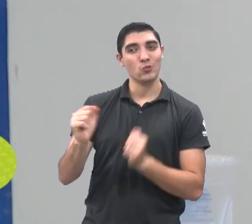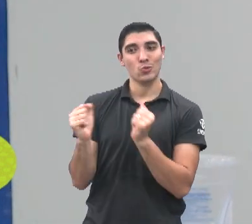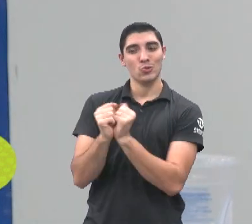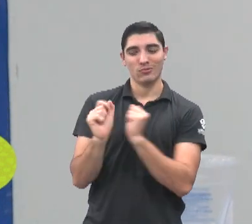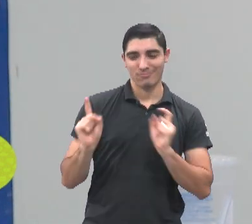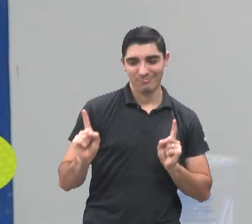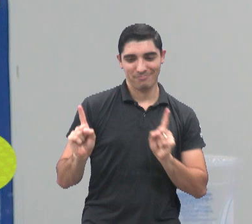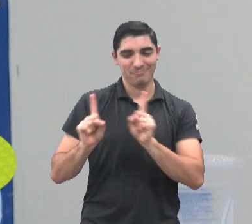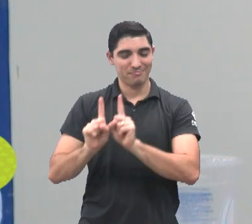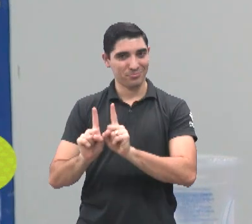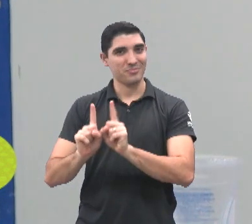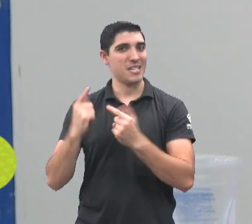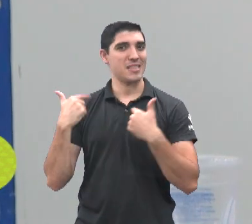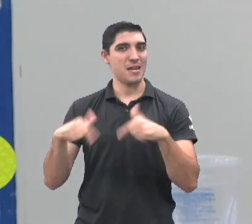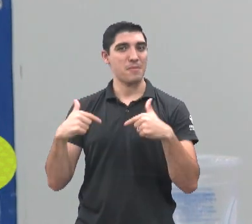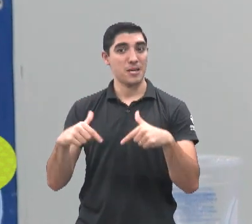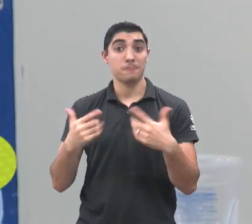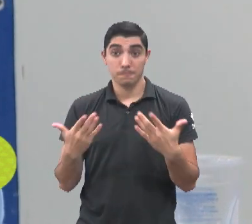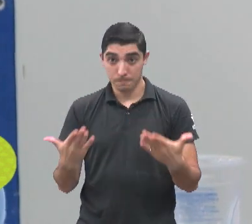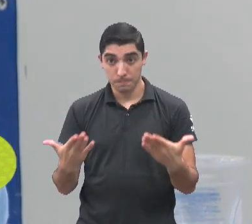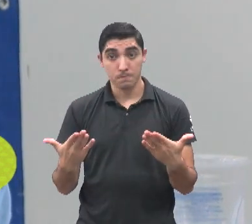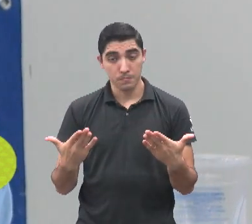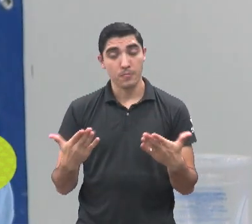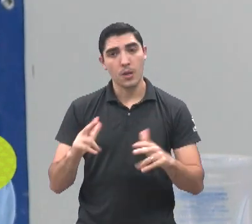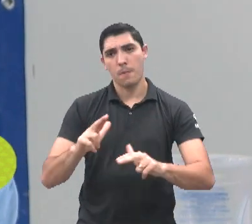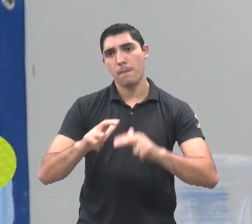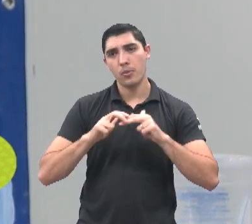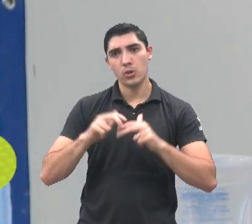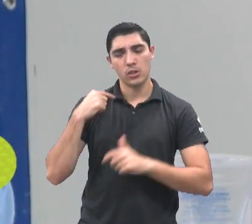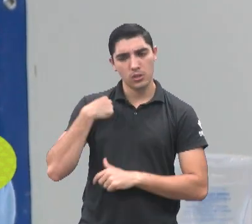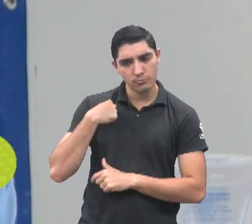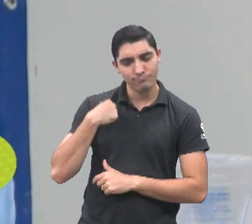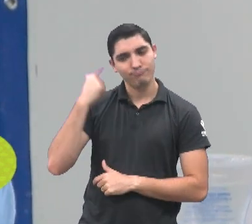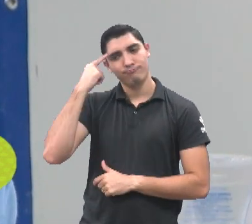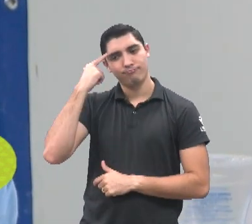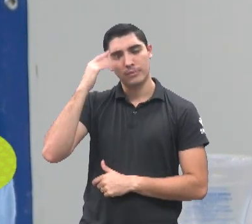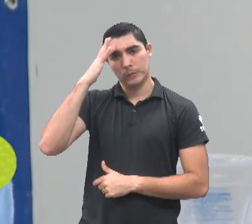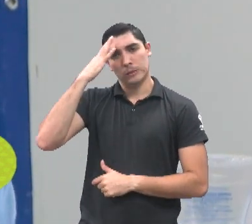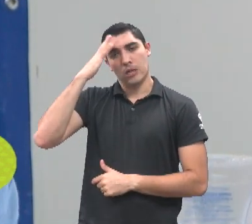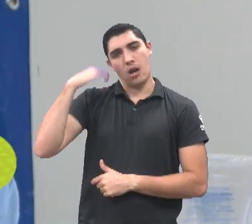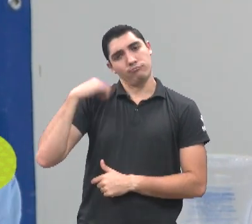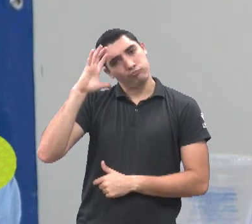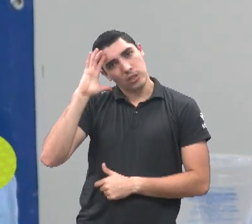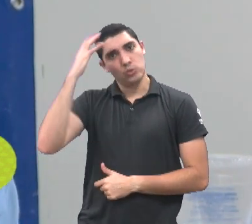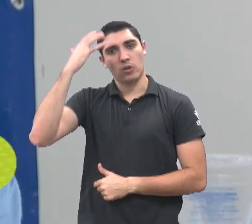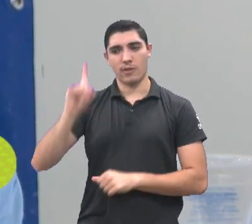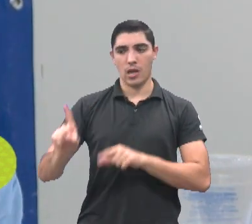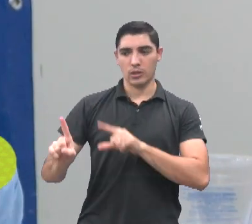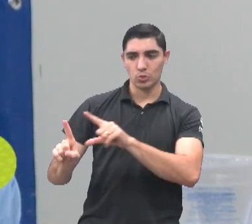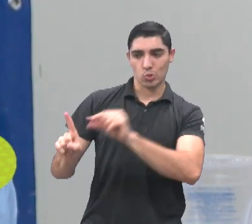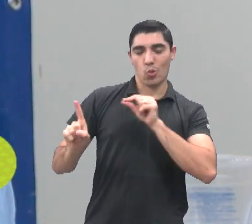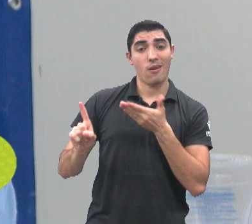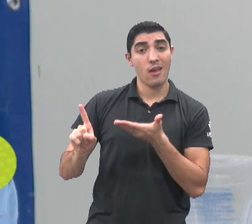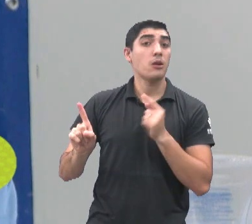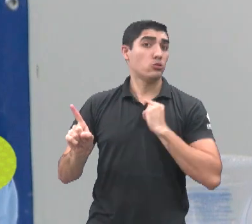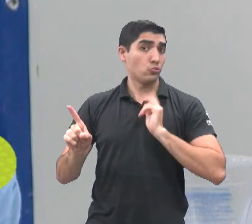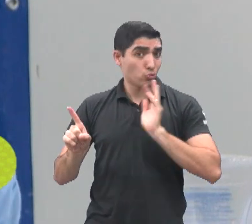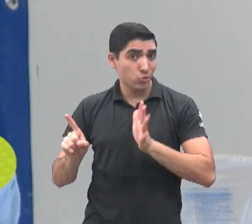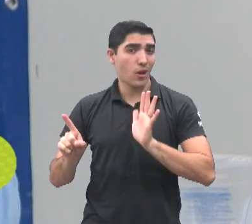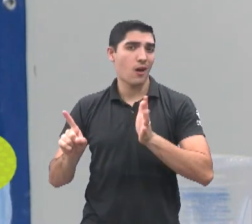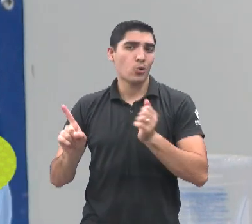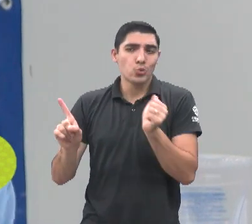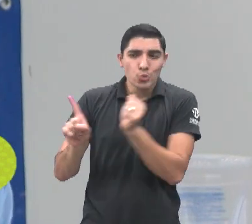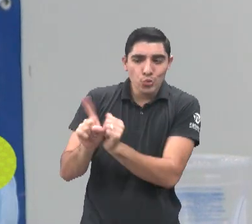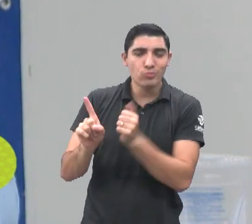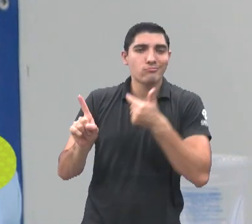também foi um fator que contribuiu, né, pela relação que a gente já teve, pelo trabalho,